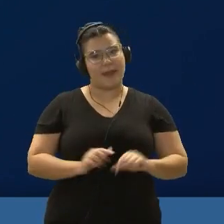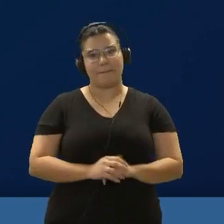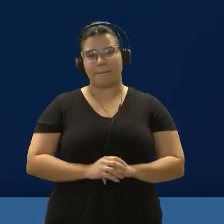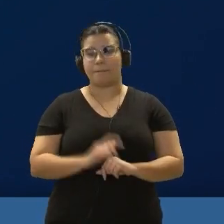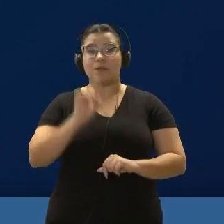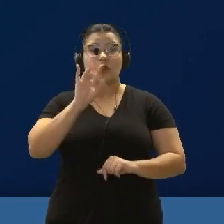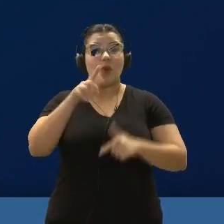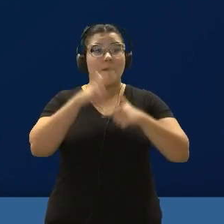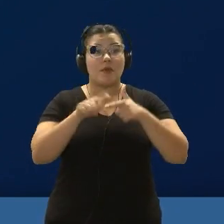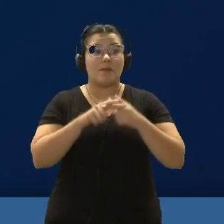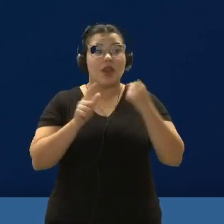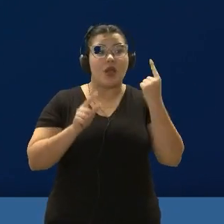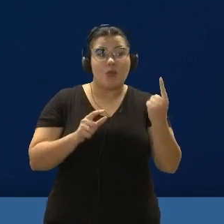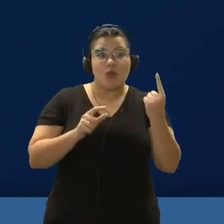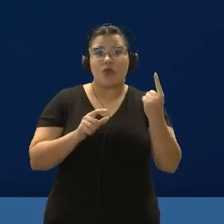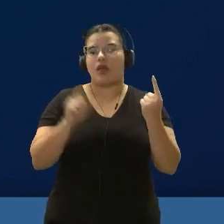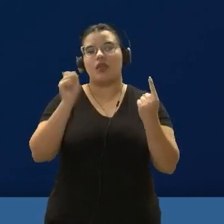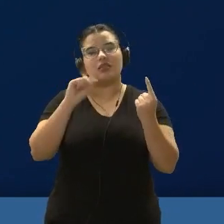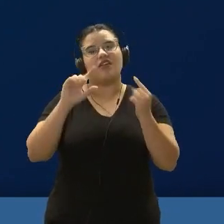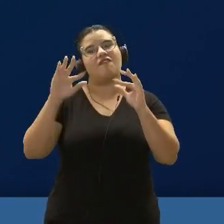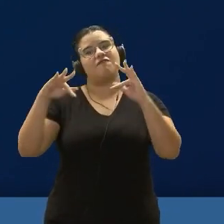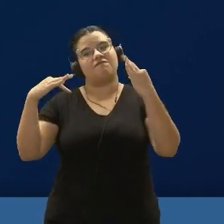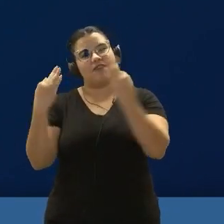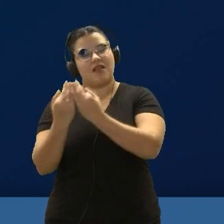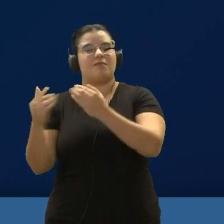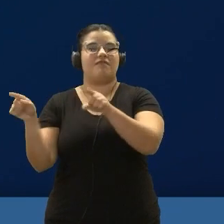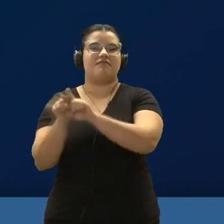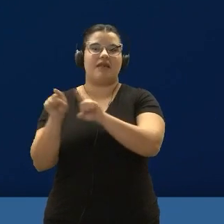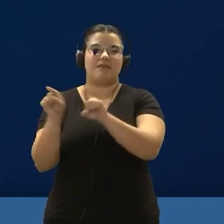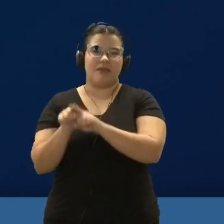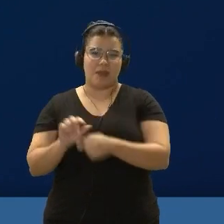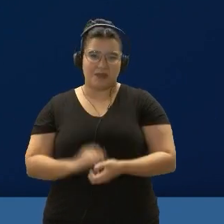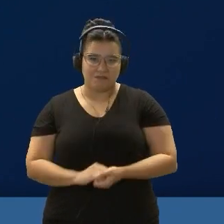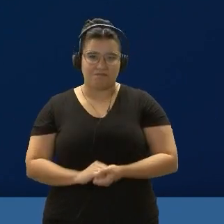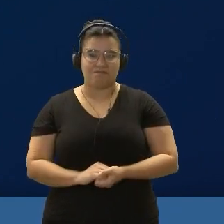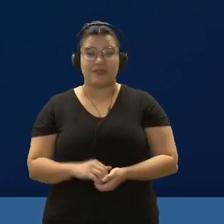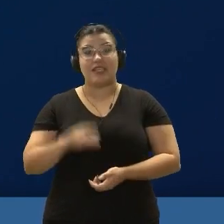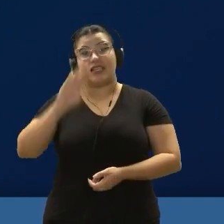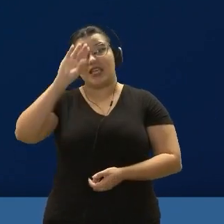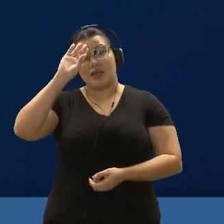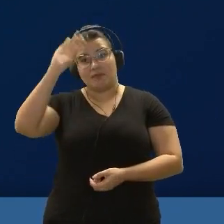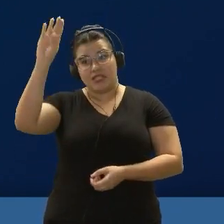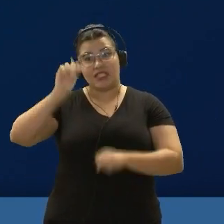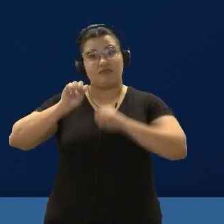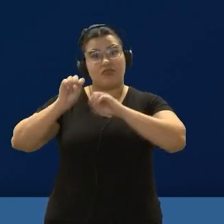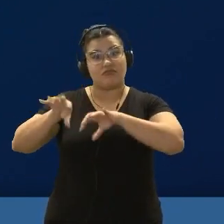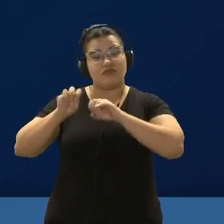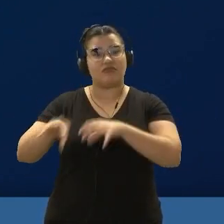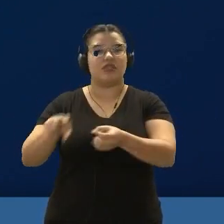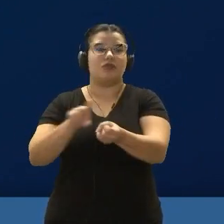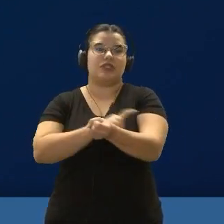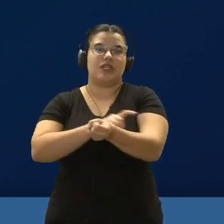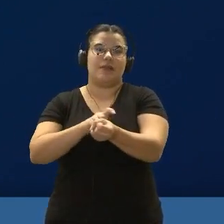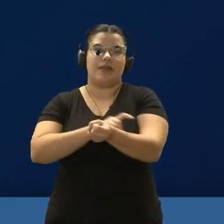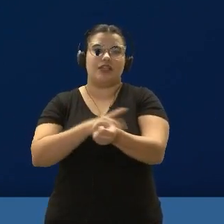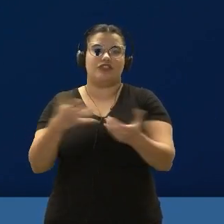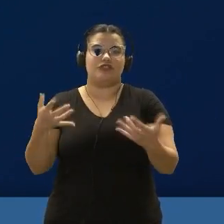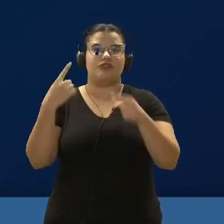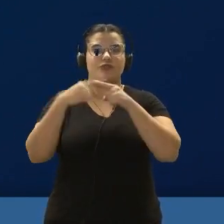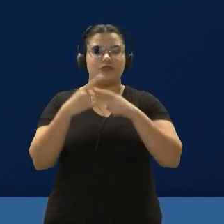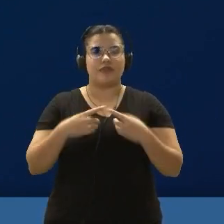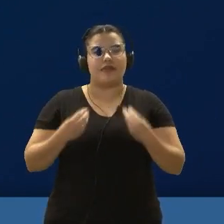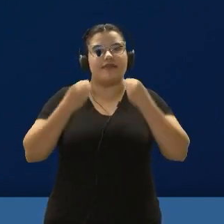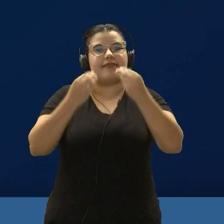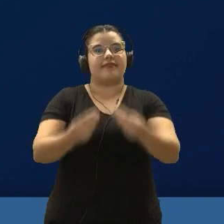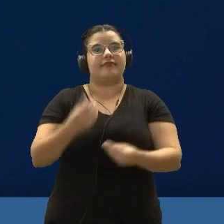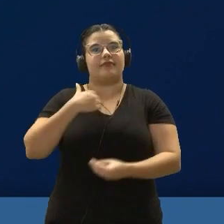do paciente, é um problema nosso. E, finalmente, a educação em diabetes. Isso traz autonomia